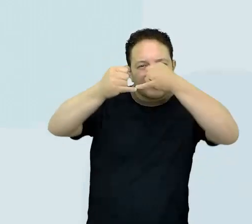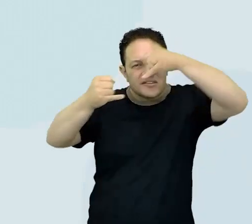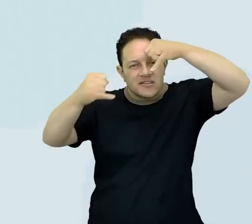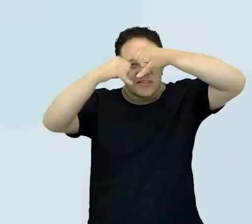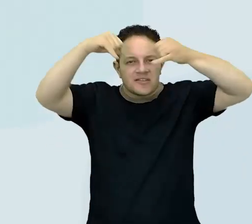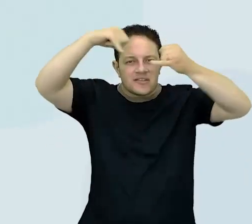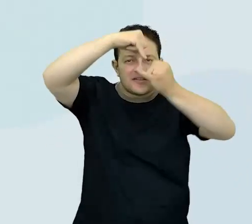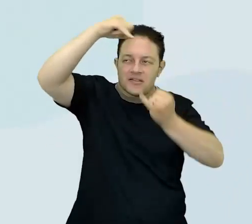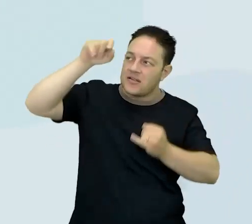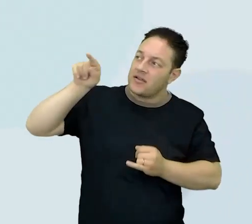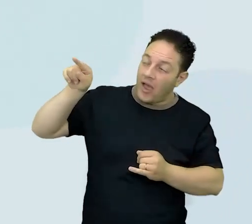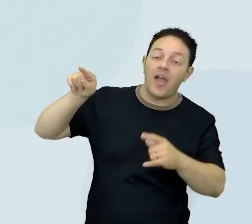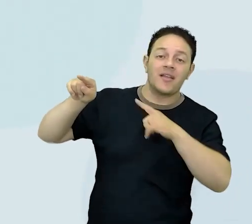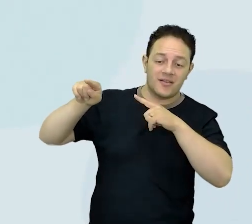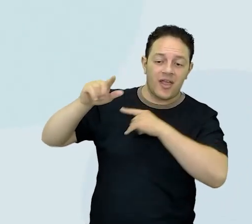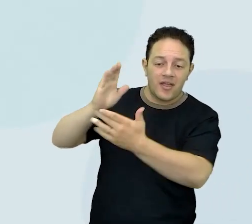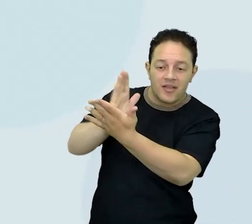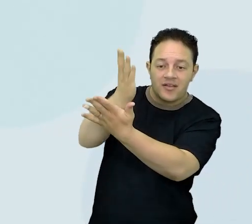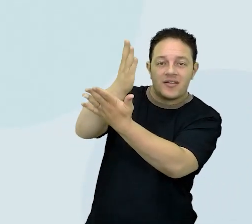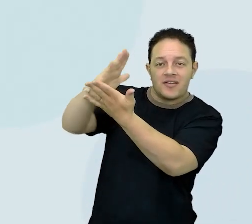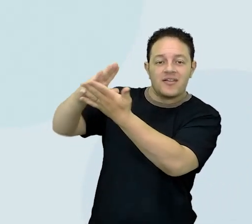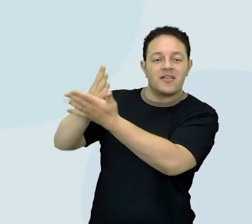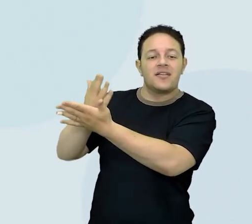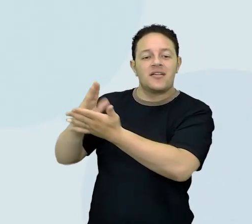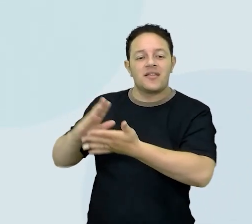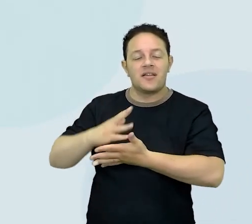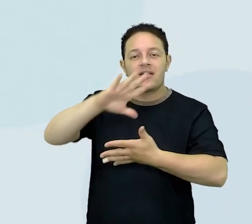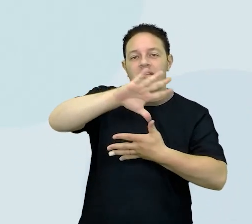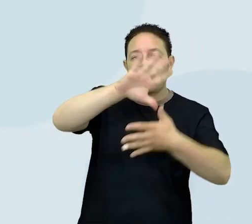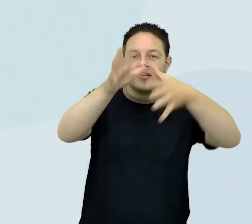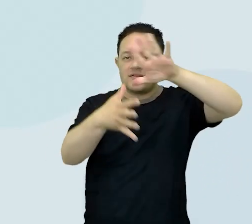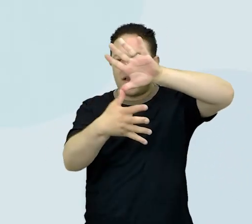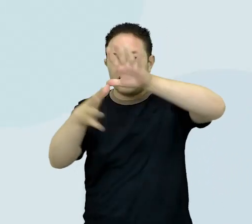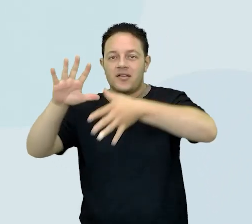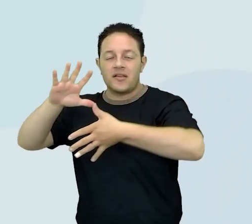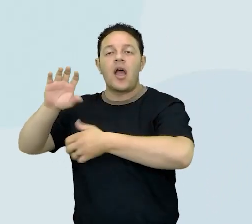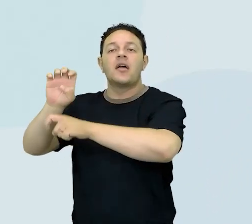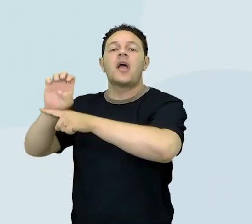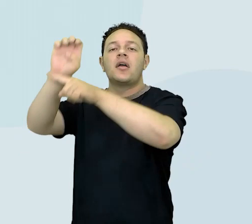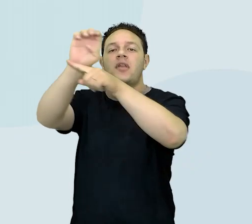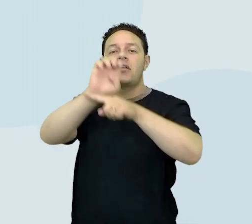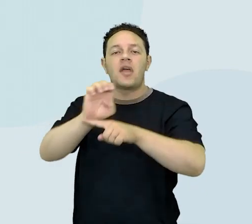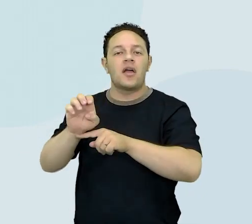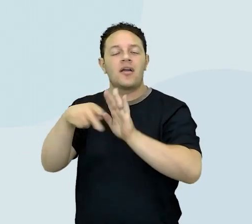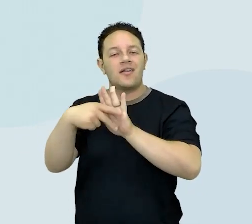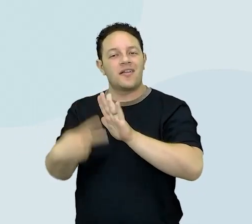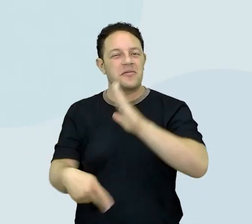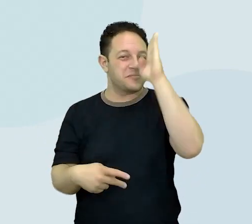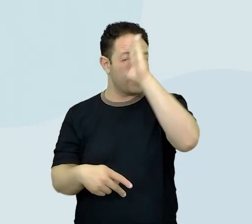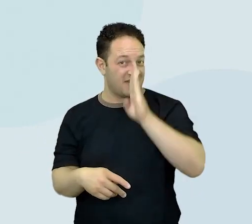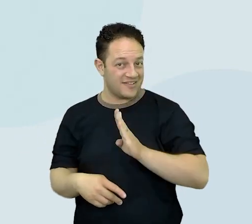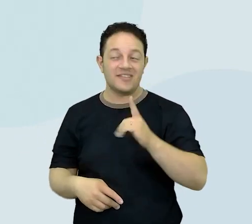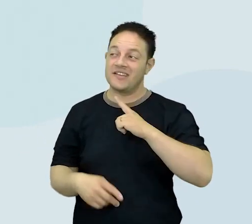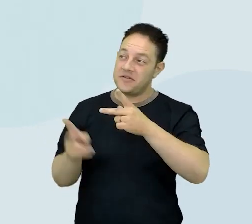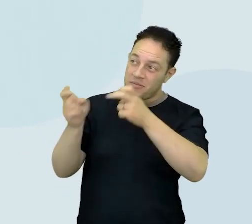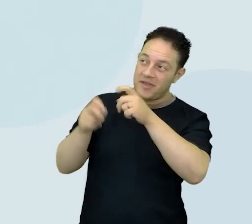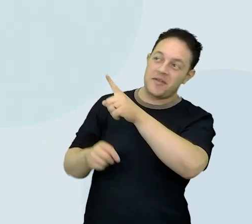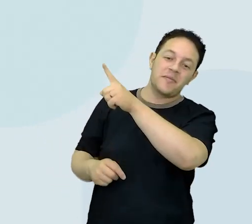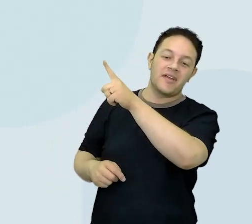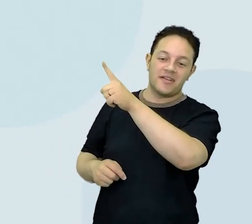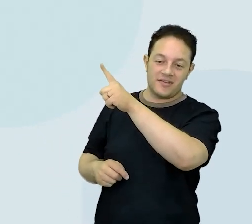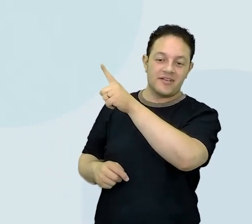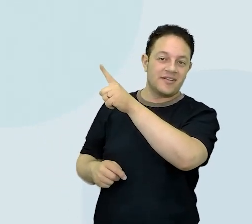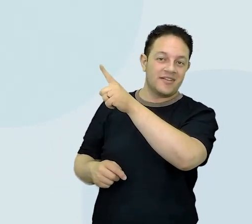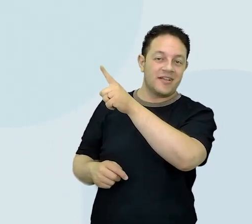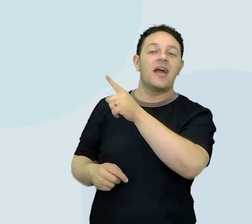mapa político. Por quê? Ele também mostra as divisões territoriais dos estados brasileiros. Então ali a gente consegue